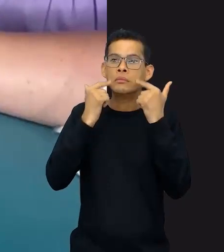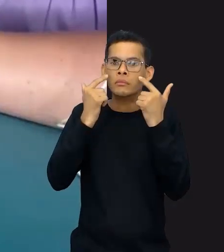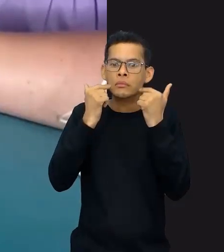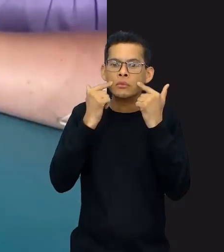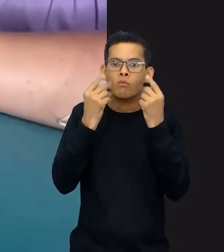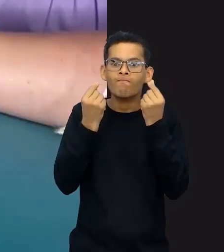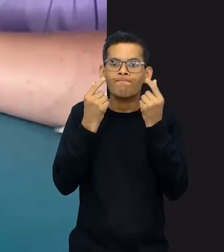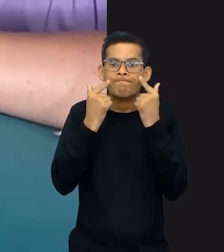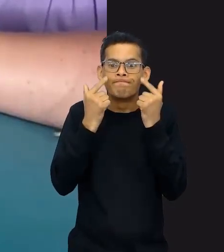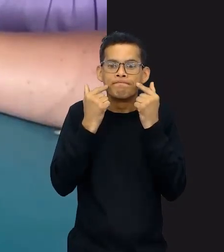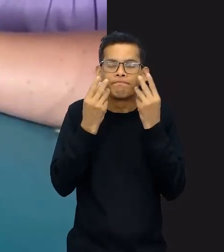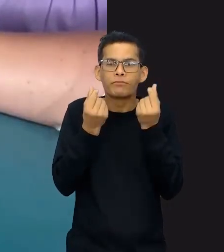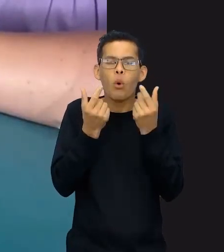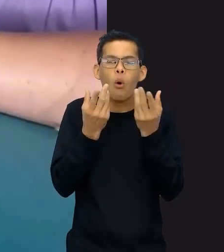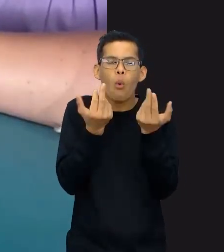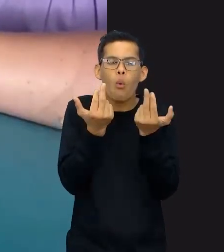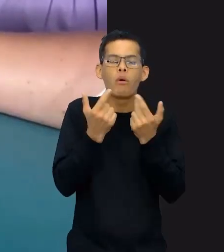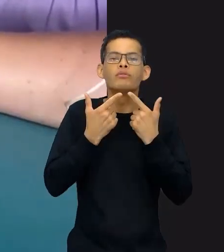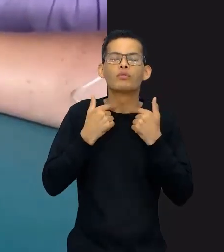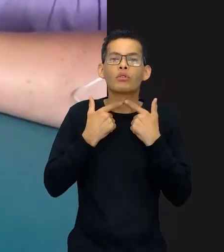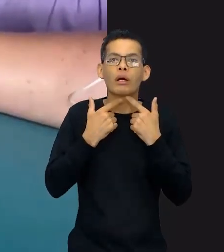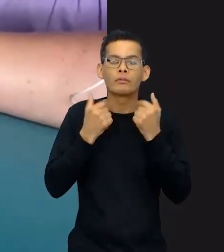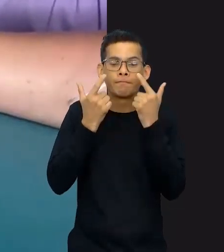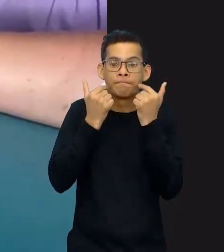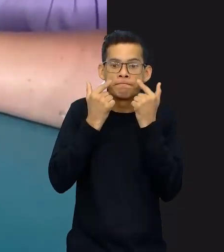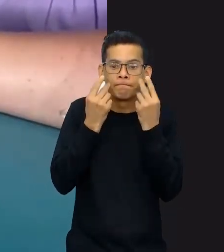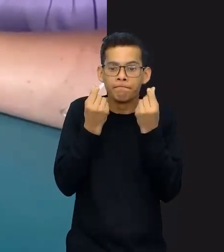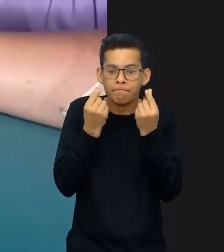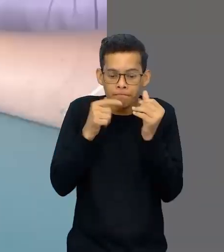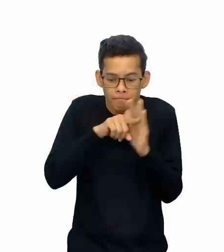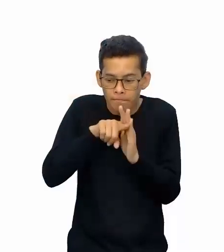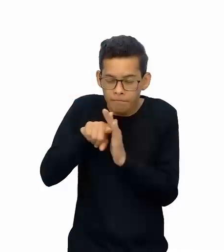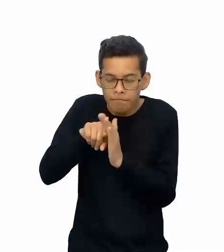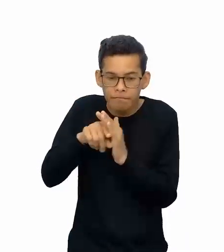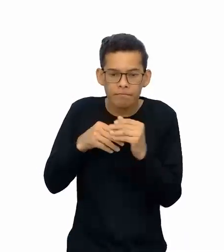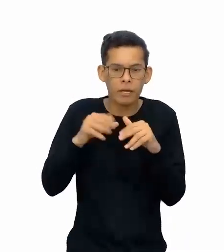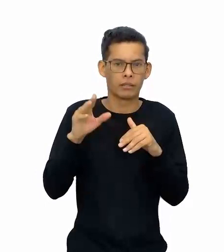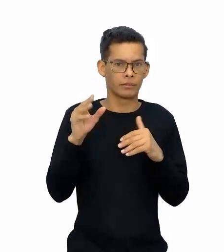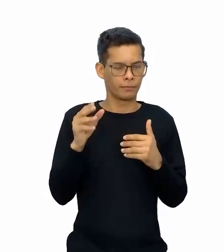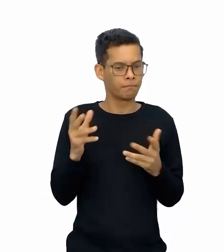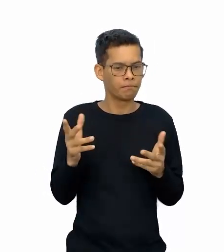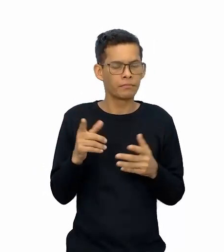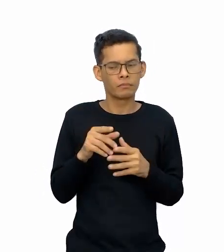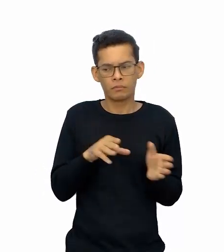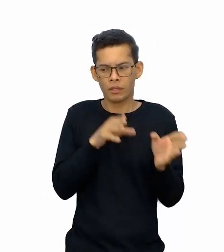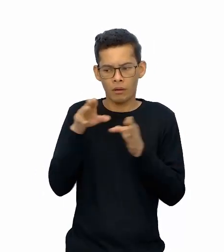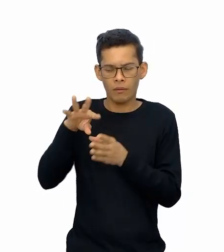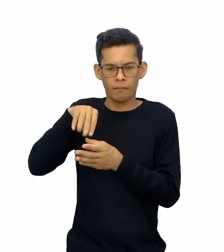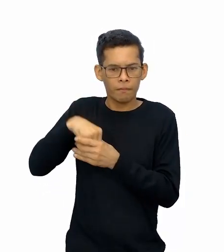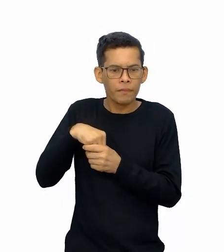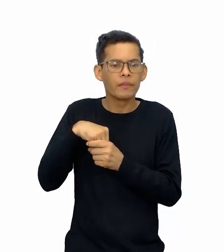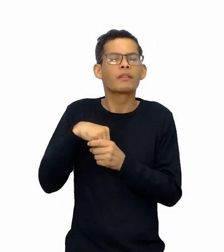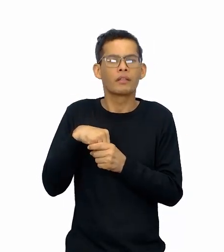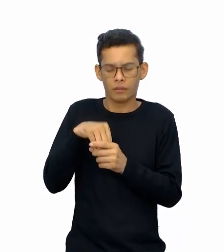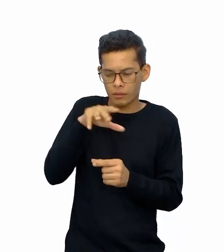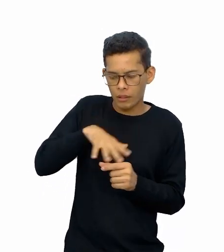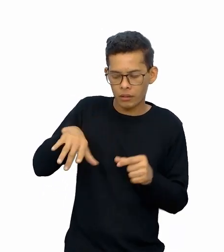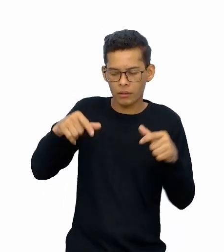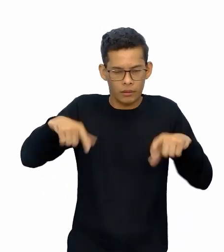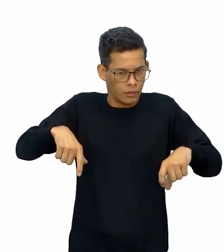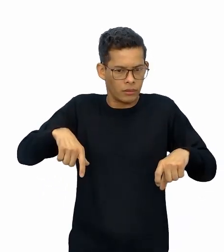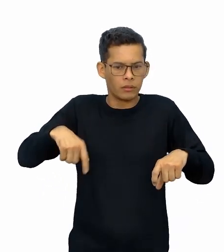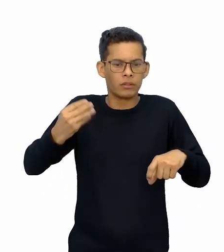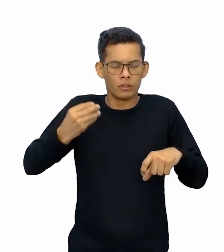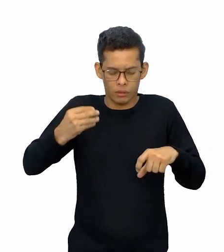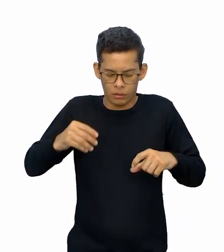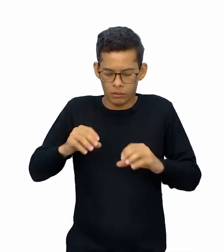também. É legal falar que as nossas órbitas aqui, elas não são coincidentes, como